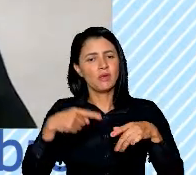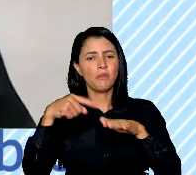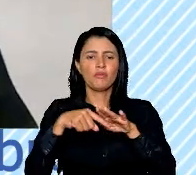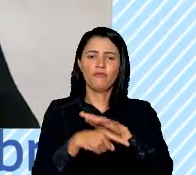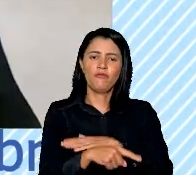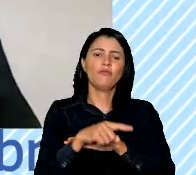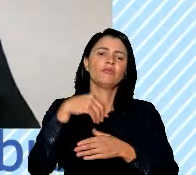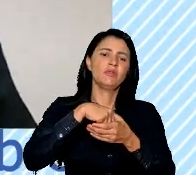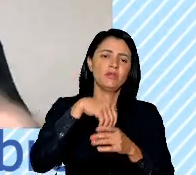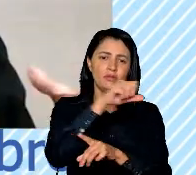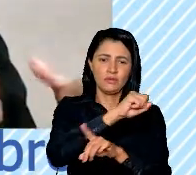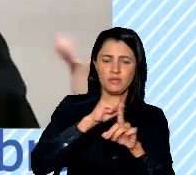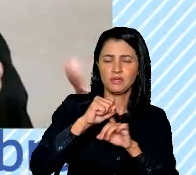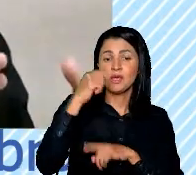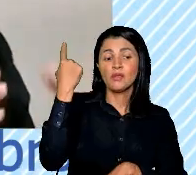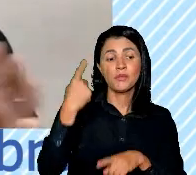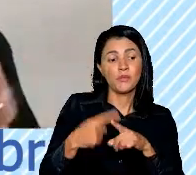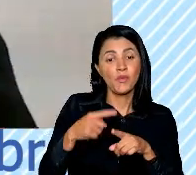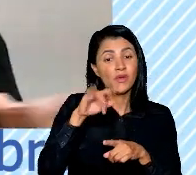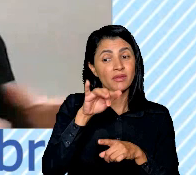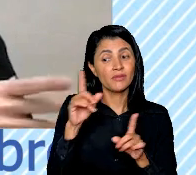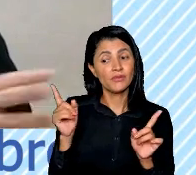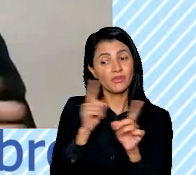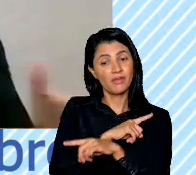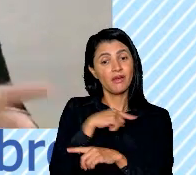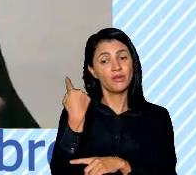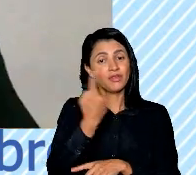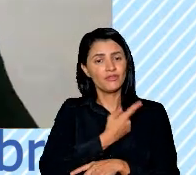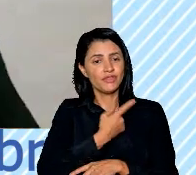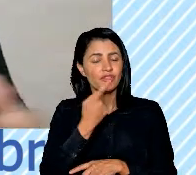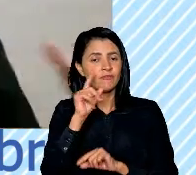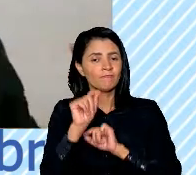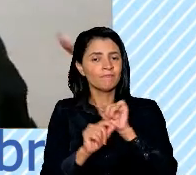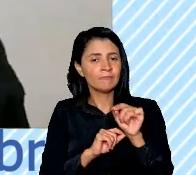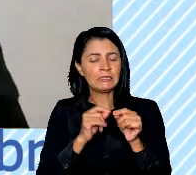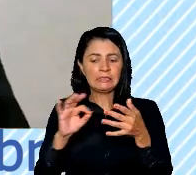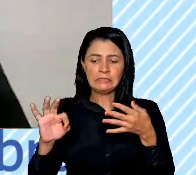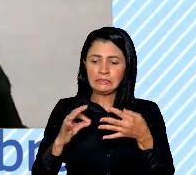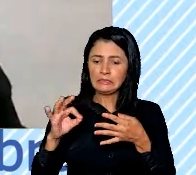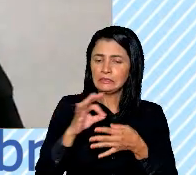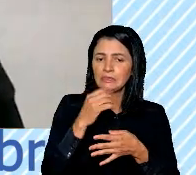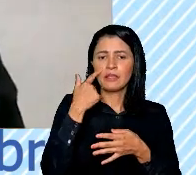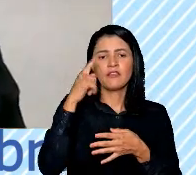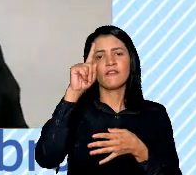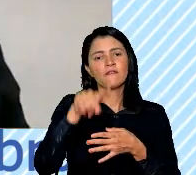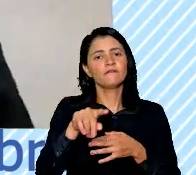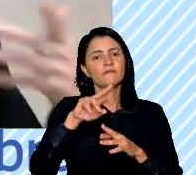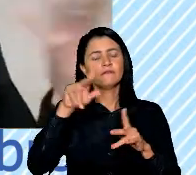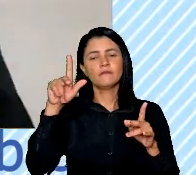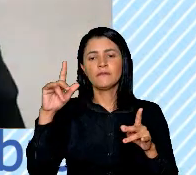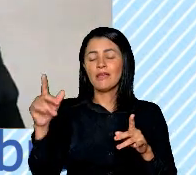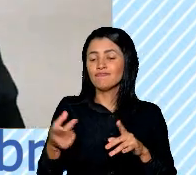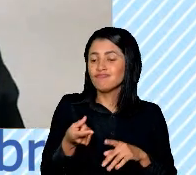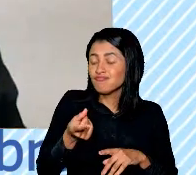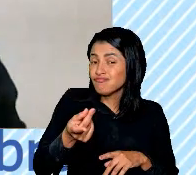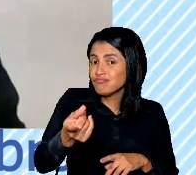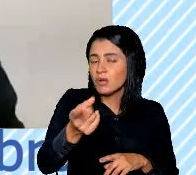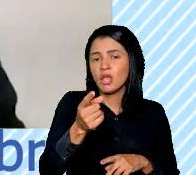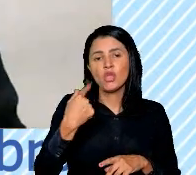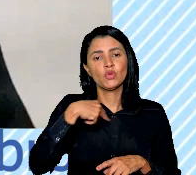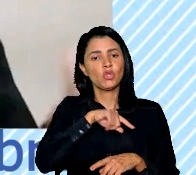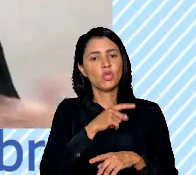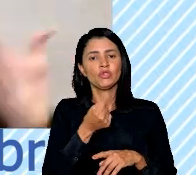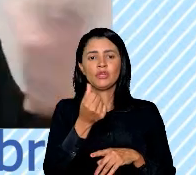na sociedade, porque, caso contrário, nós levaremos a uma colcha de retalhos que vai ser infinita, e os nossos recursos